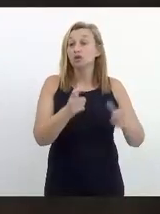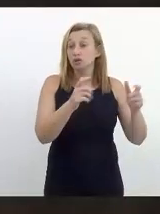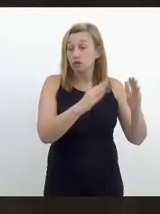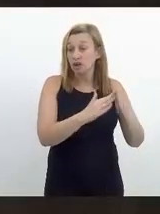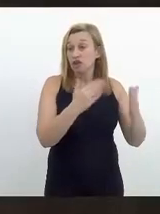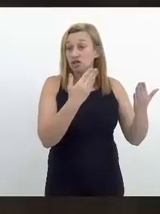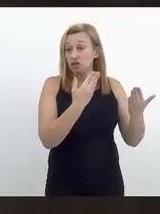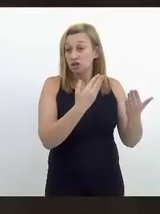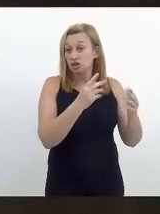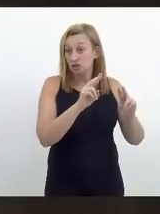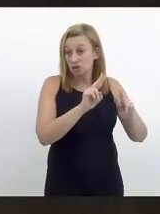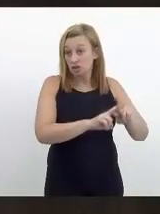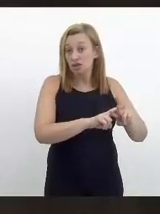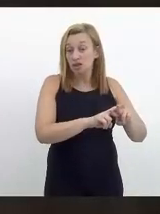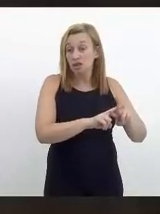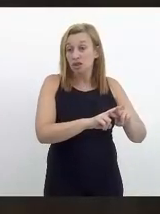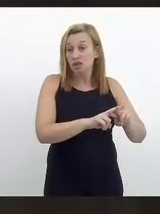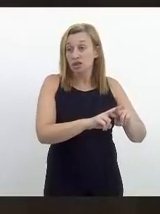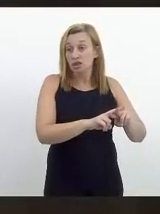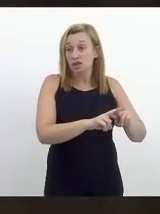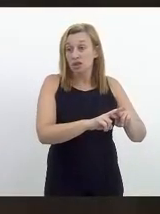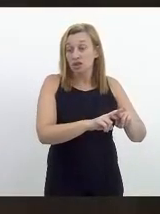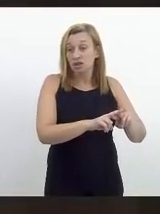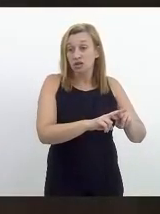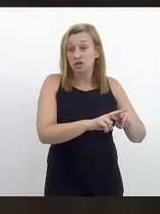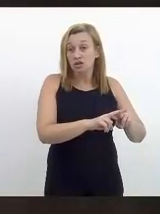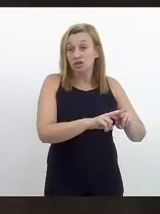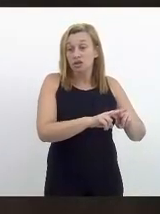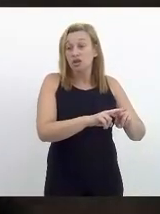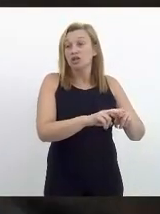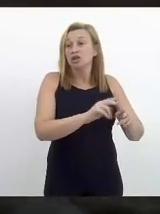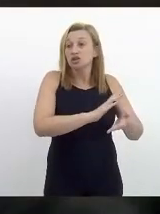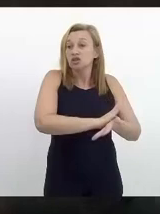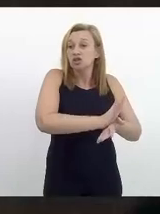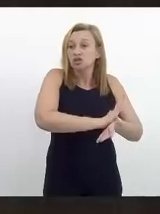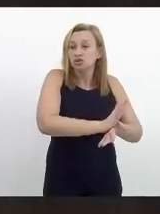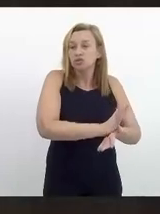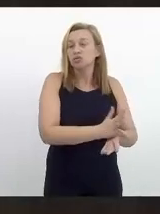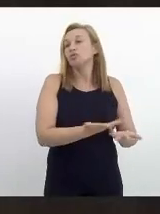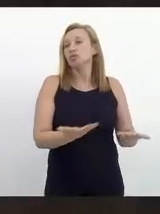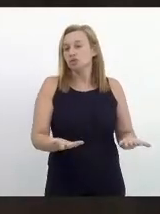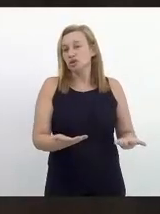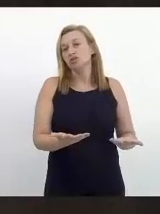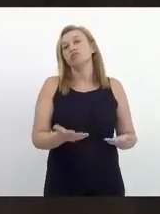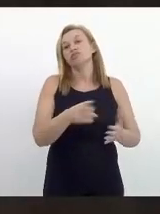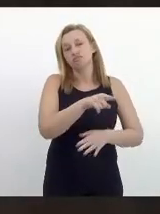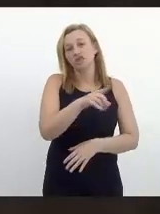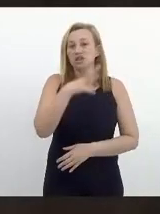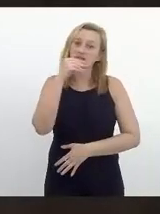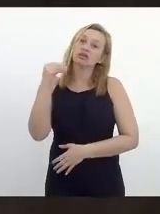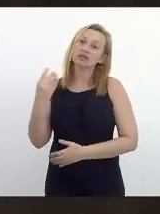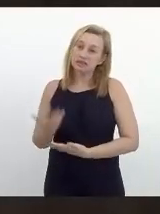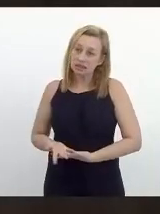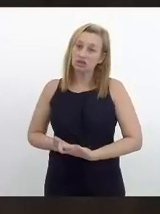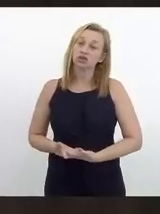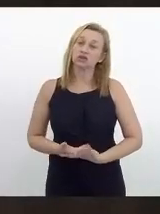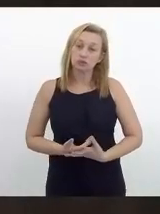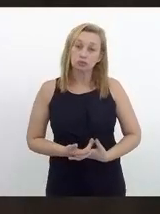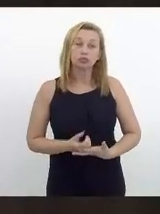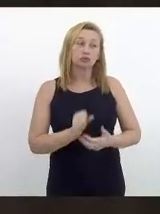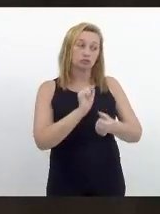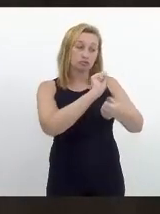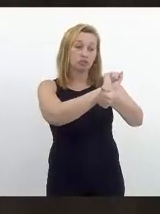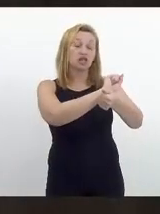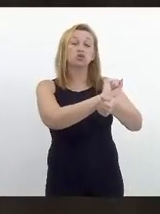em panelas de pressão e em moedores de carne desses adolescentes que passam a ter os diferentes